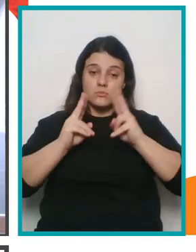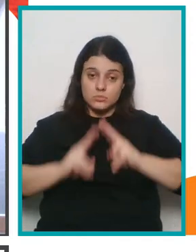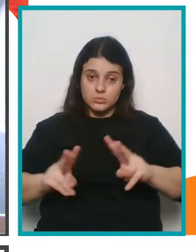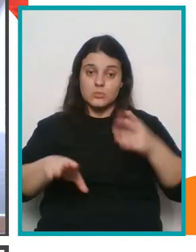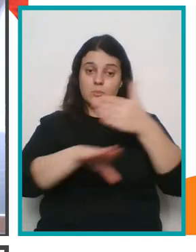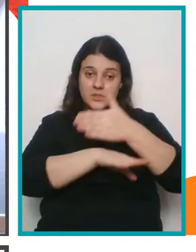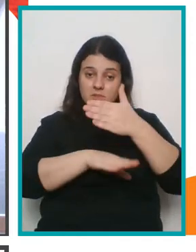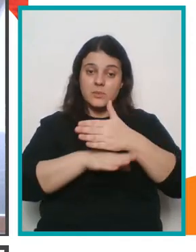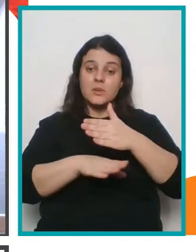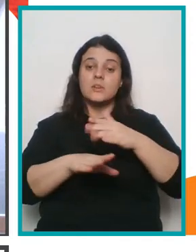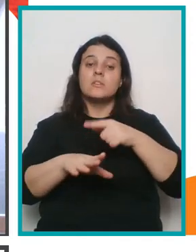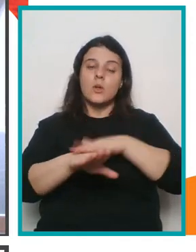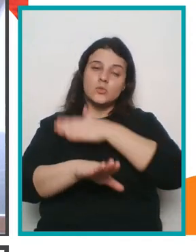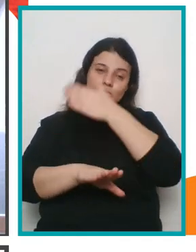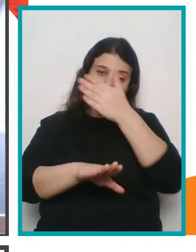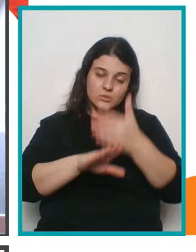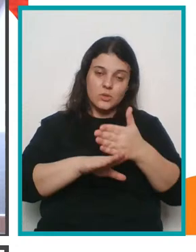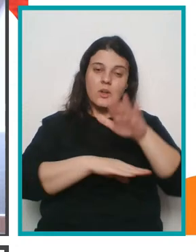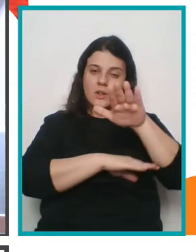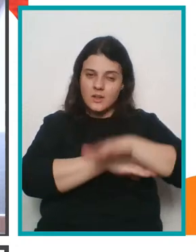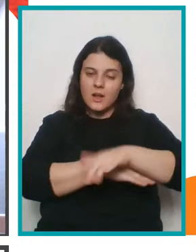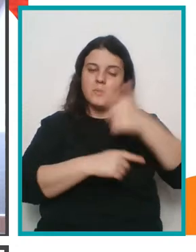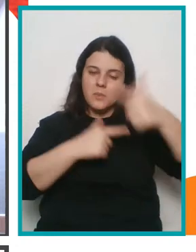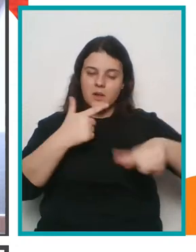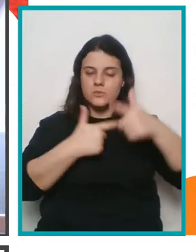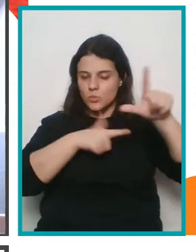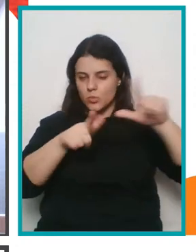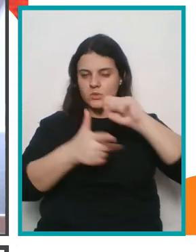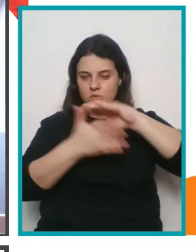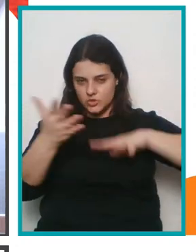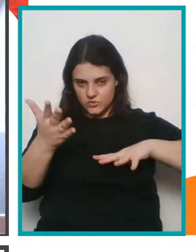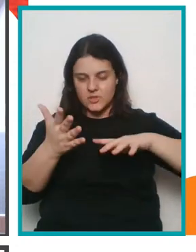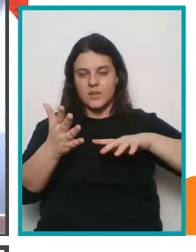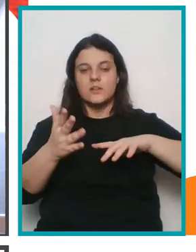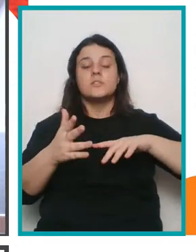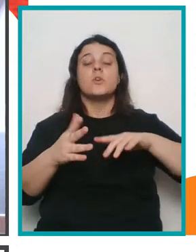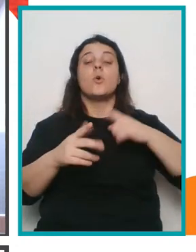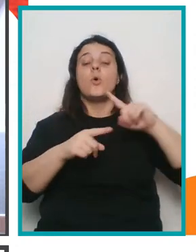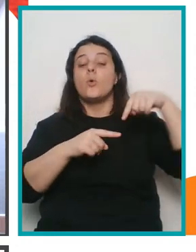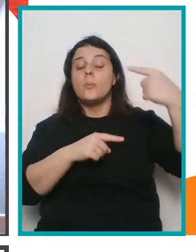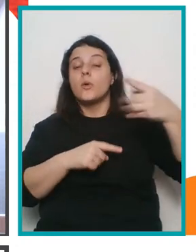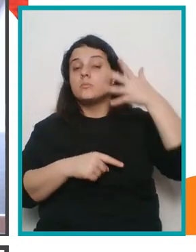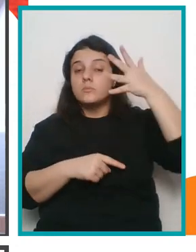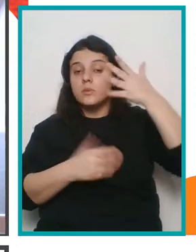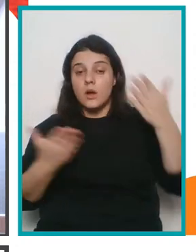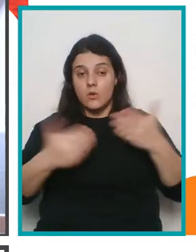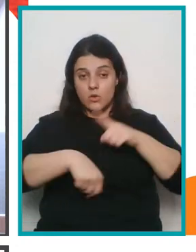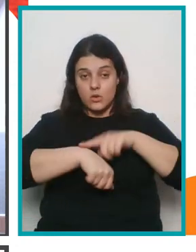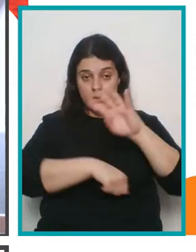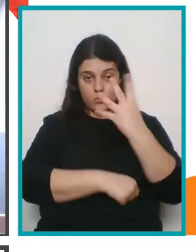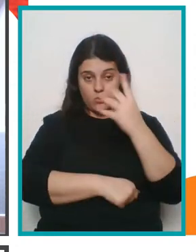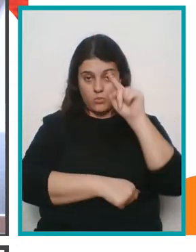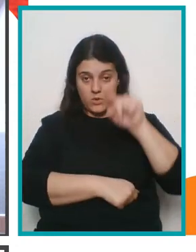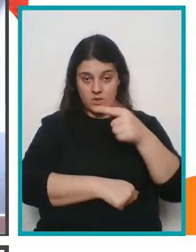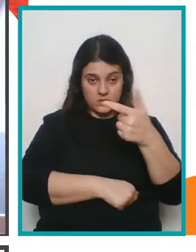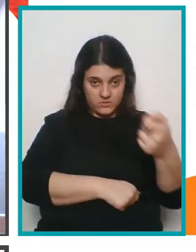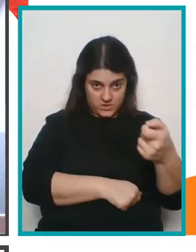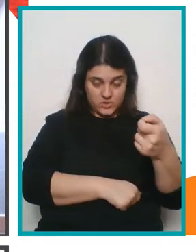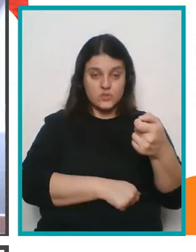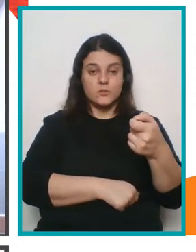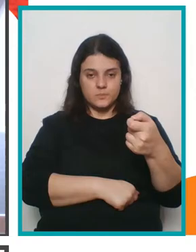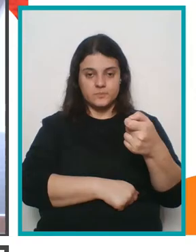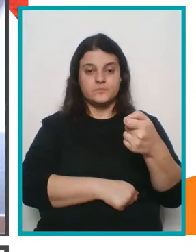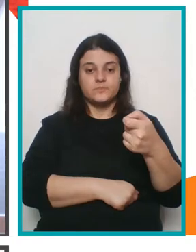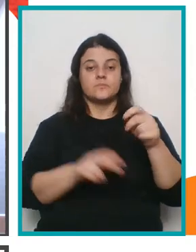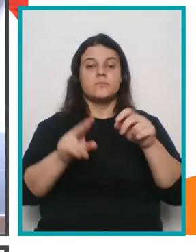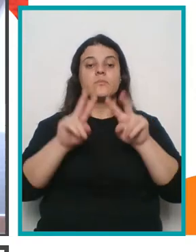minutos, com as cientistas Esther Sabino, Cristiano Toscano e Glauco Arbix. Muito obrigada a todos e até